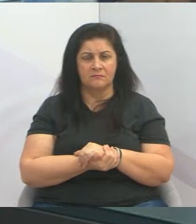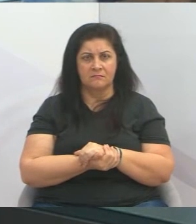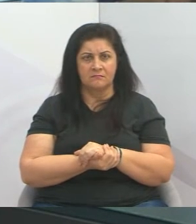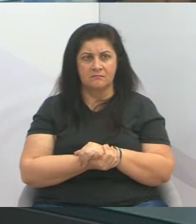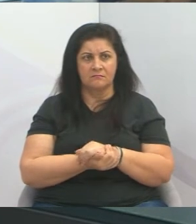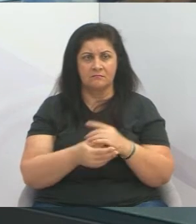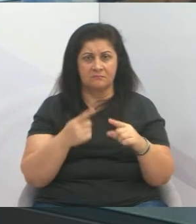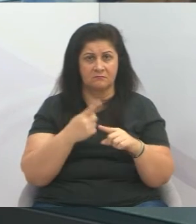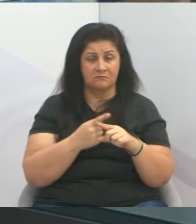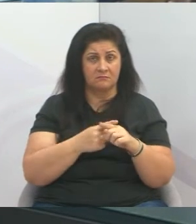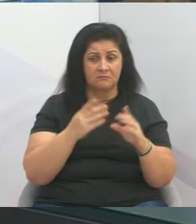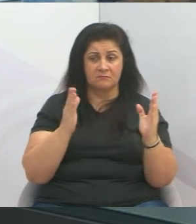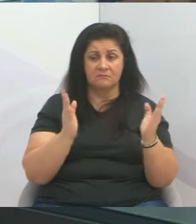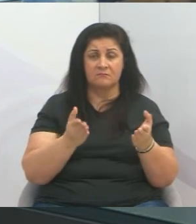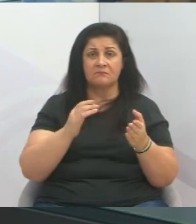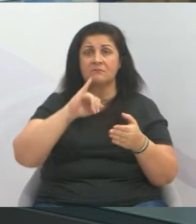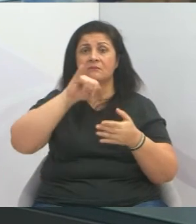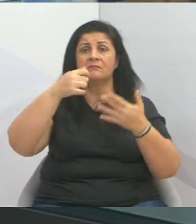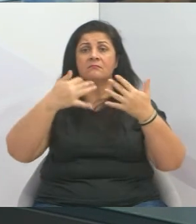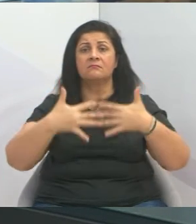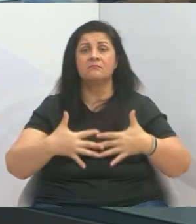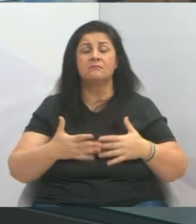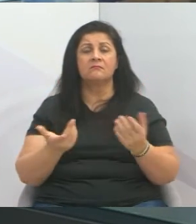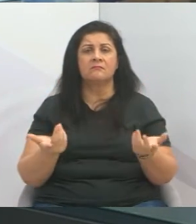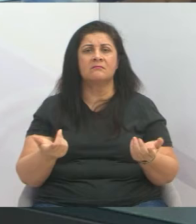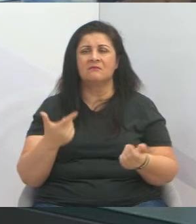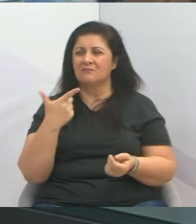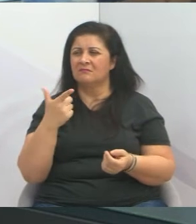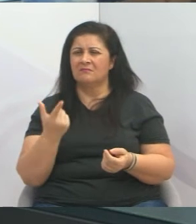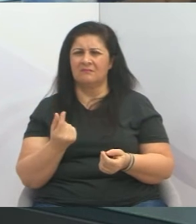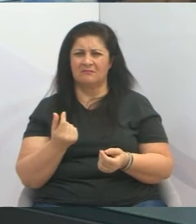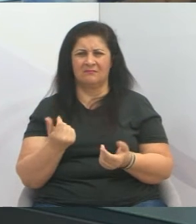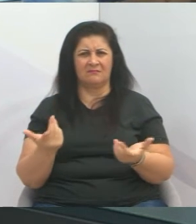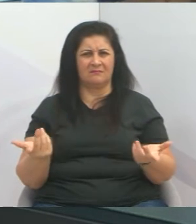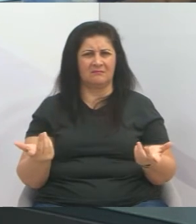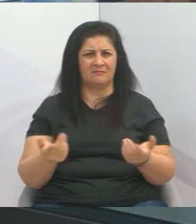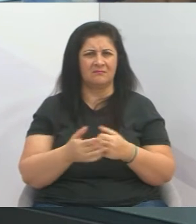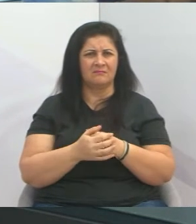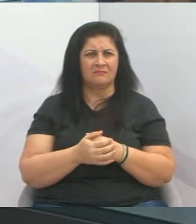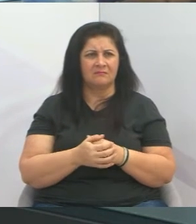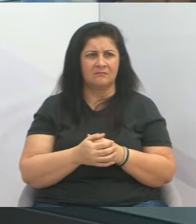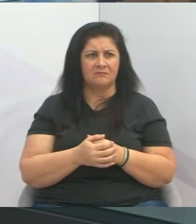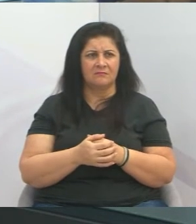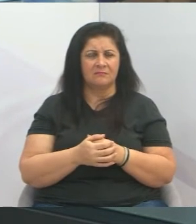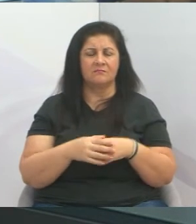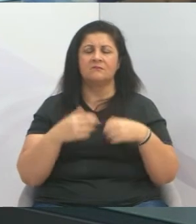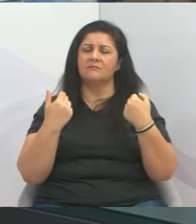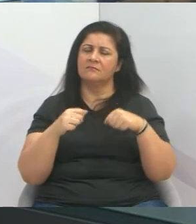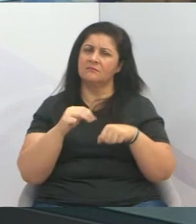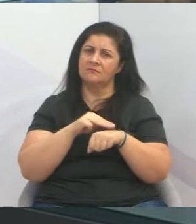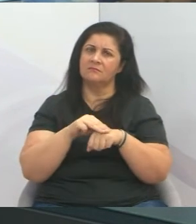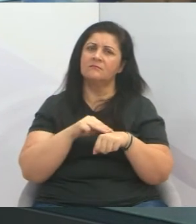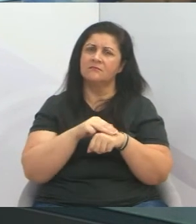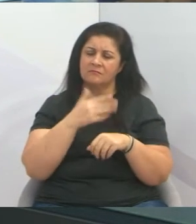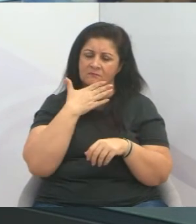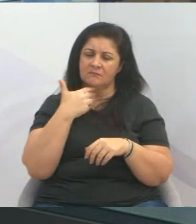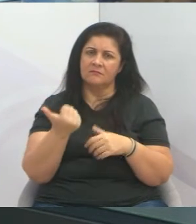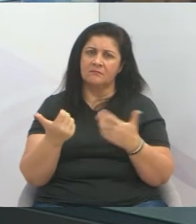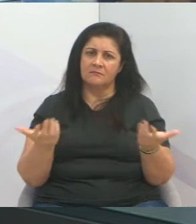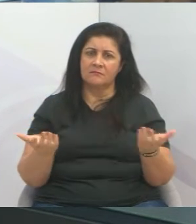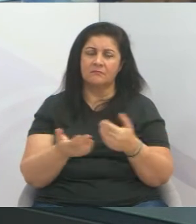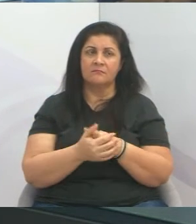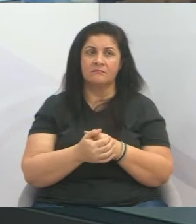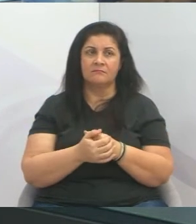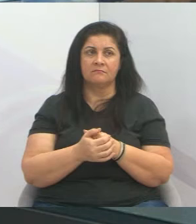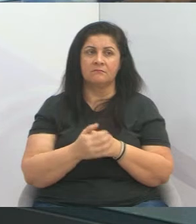recurso porque agora o que se justifica que não tem dinheiro para colocar a linha de ônibus para rodar então nós precisamos conversar é sobre